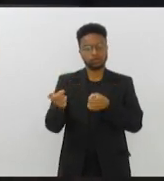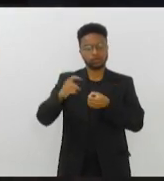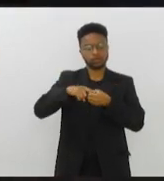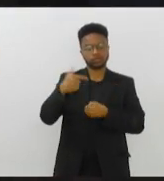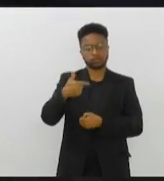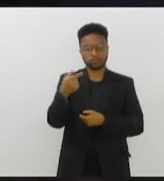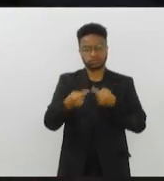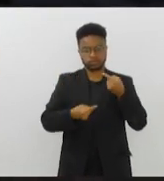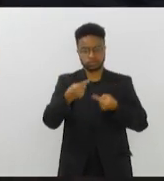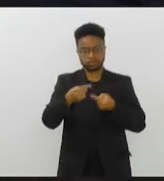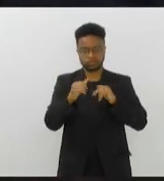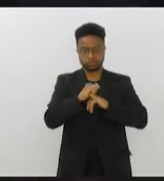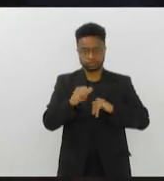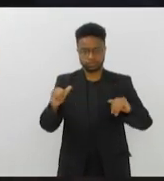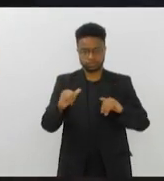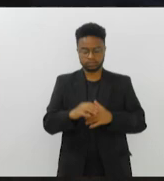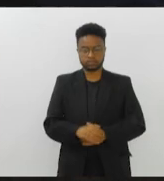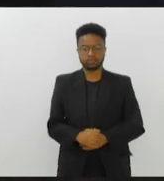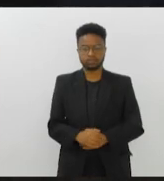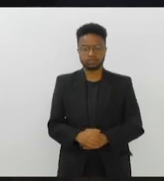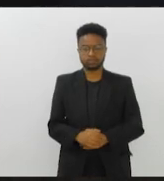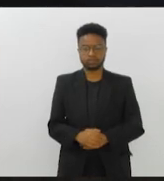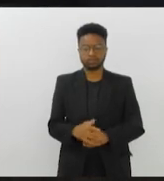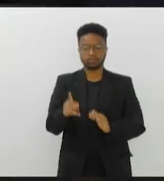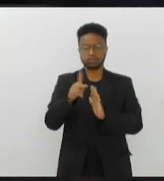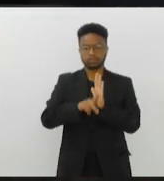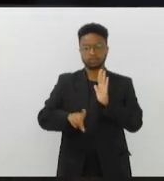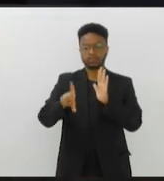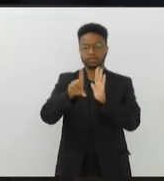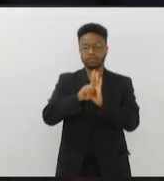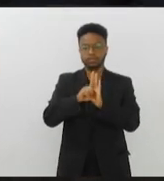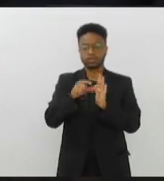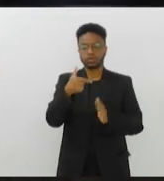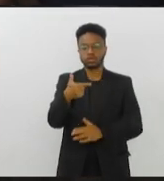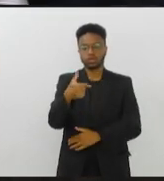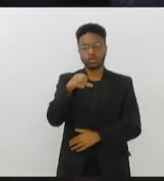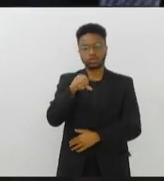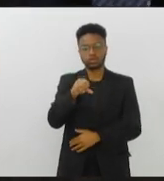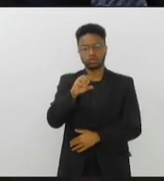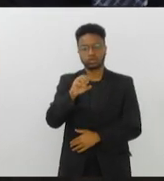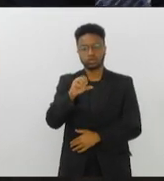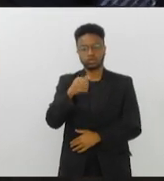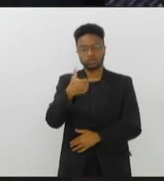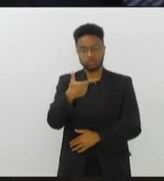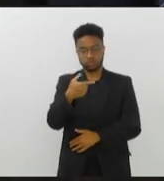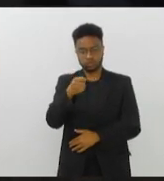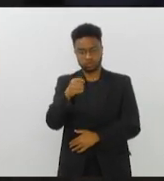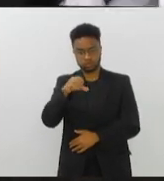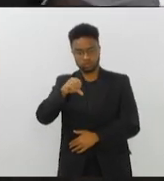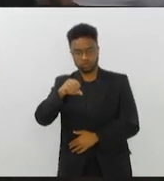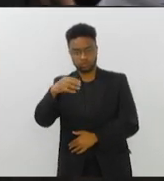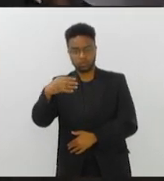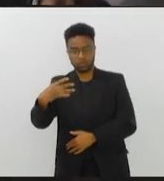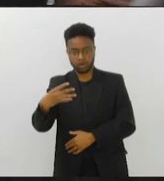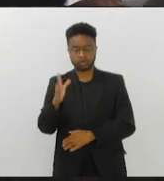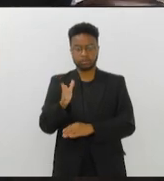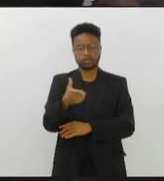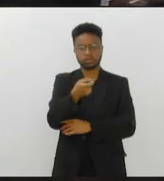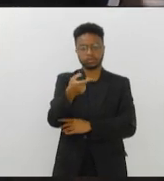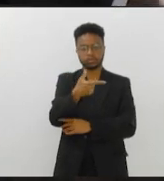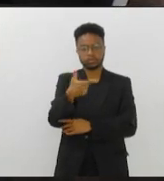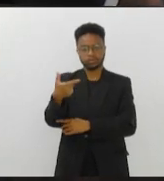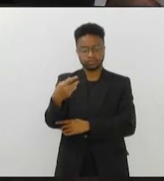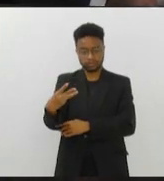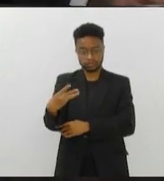discussão. Anuncio projeto de lei número 2094 de 2023, de autoria da deputada Érica